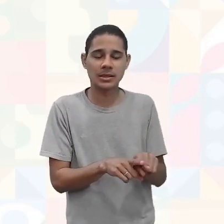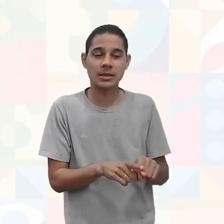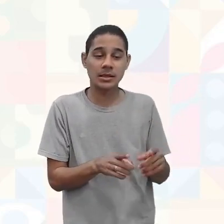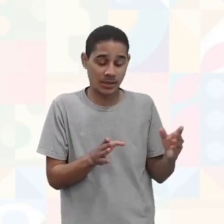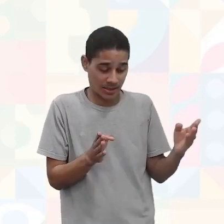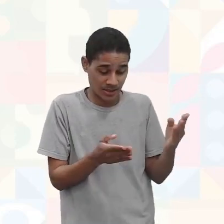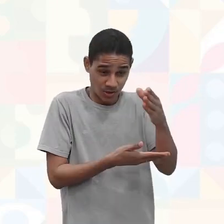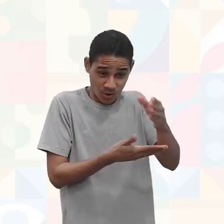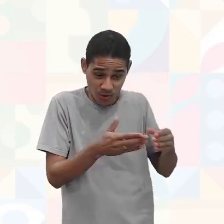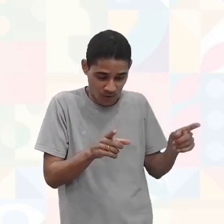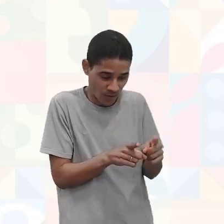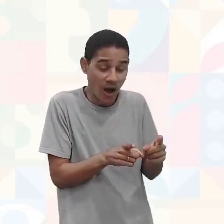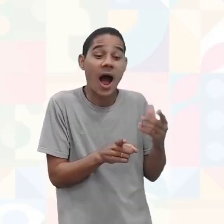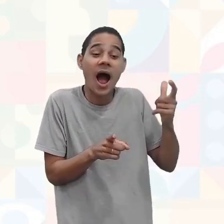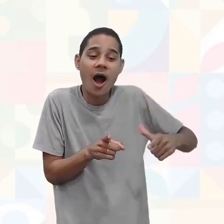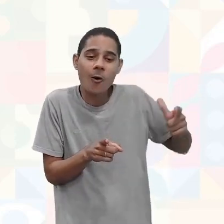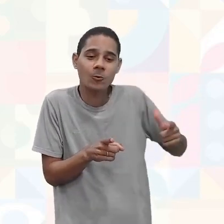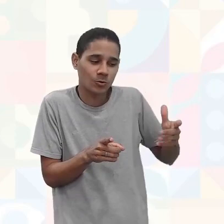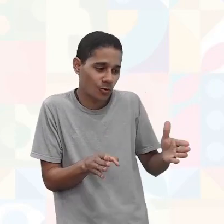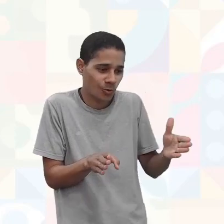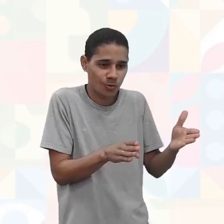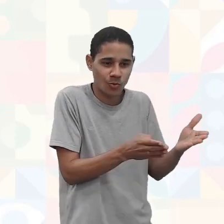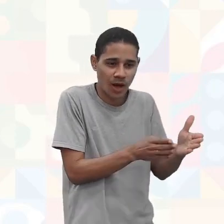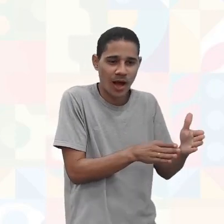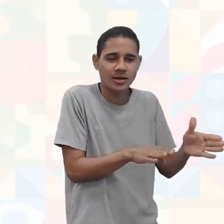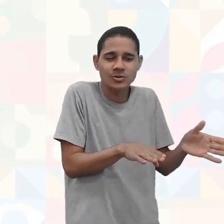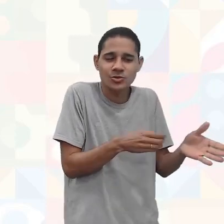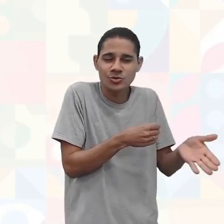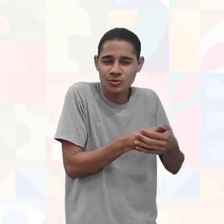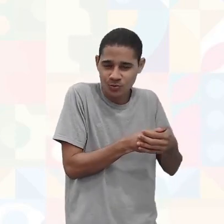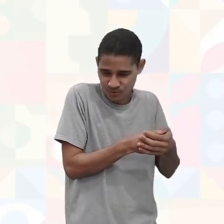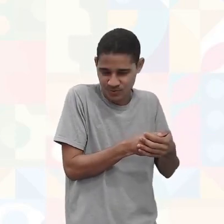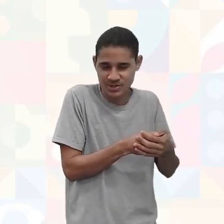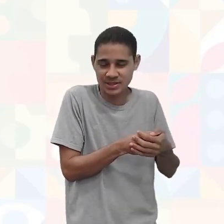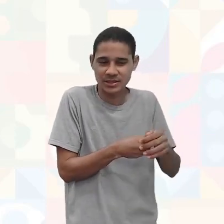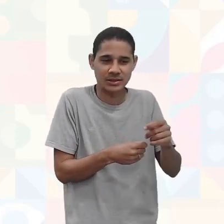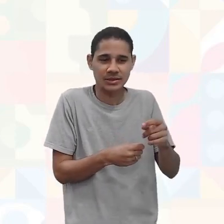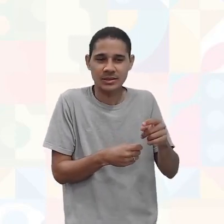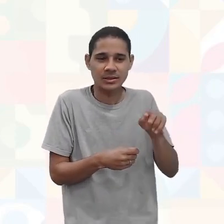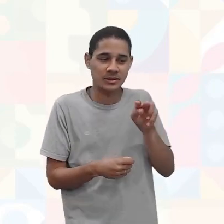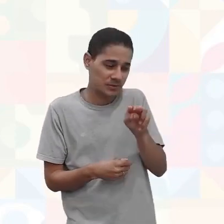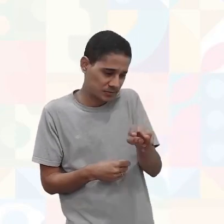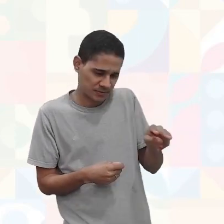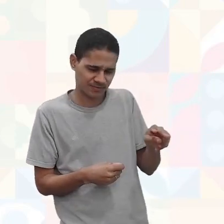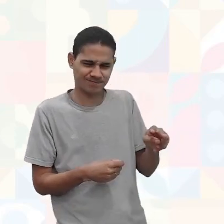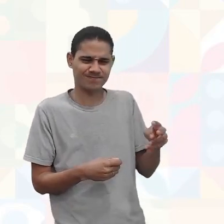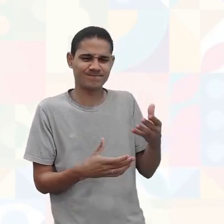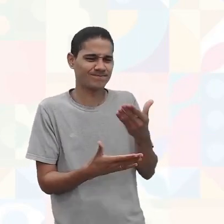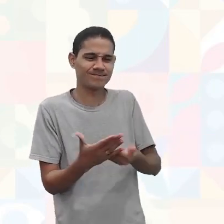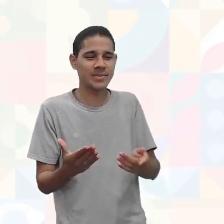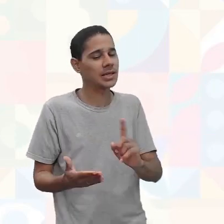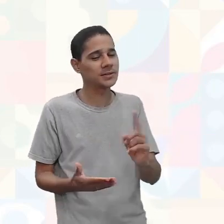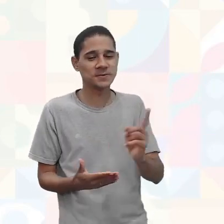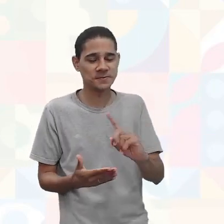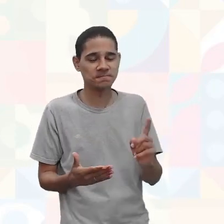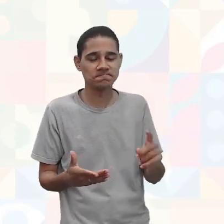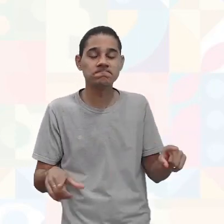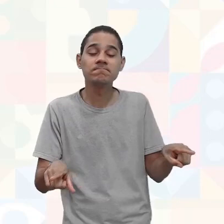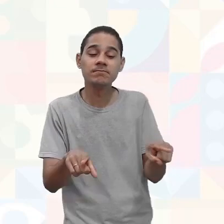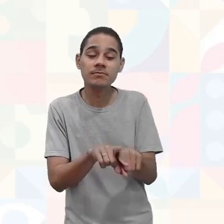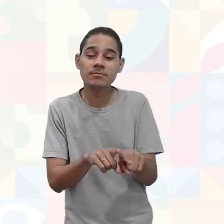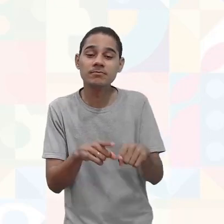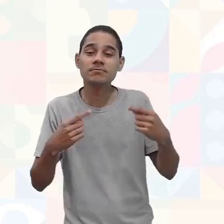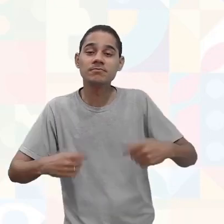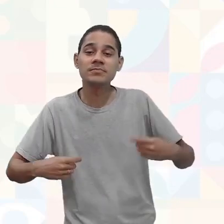fiquem em locais que não sejam tão visíveis para não ter um prejuízo nessa questão visual, né? E a gente também precisa pensar